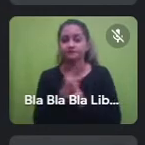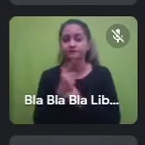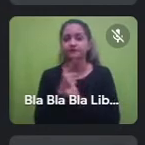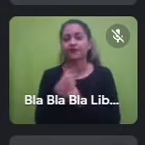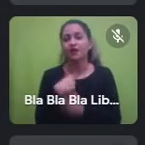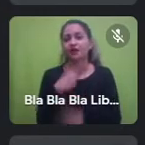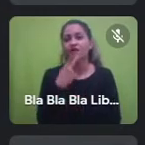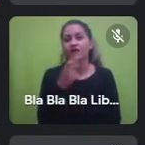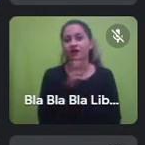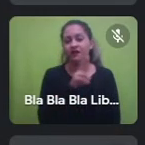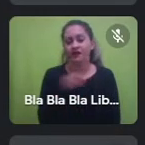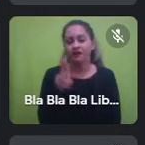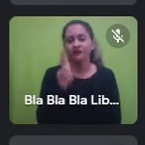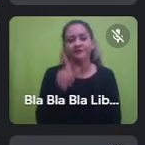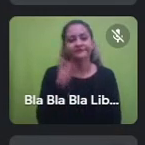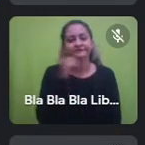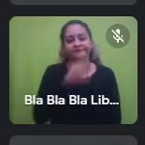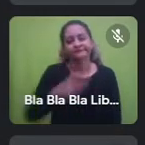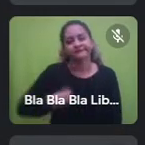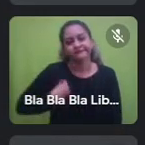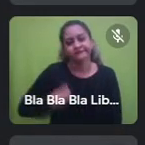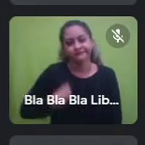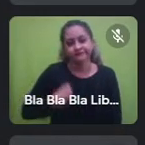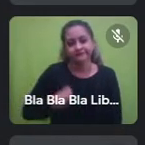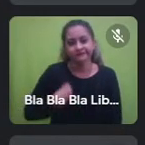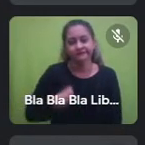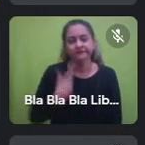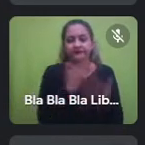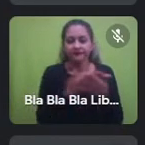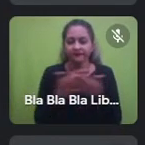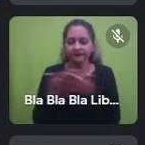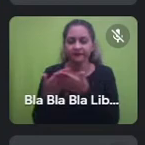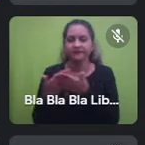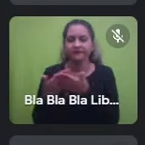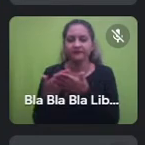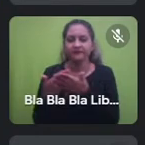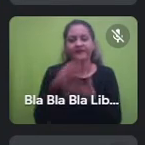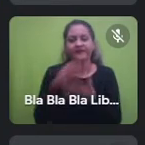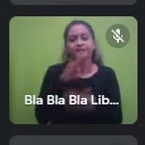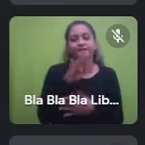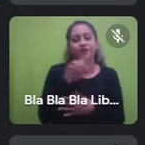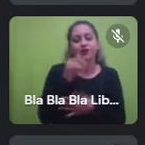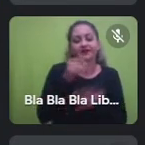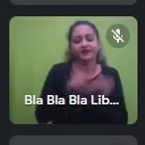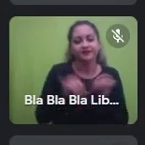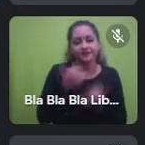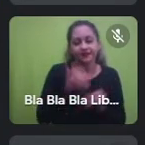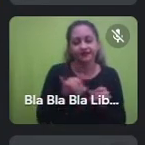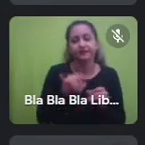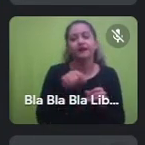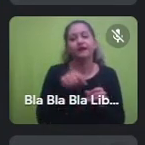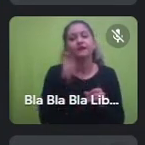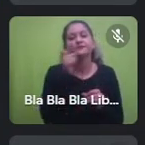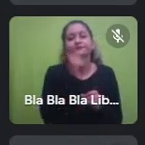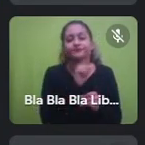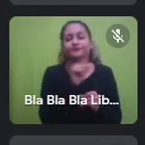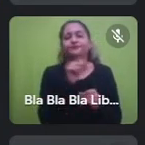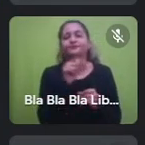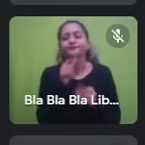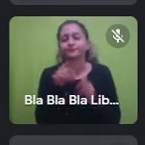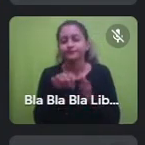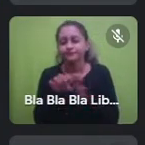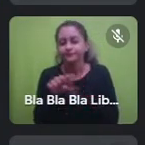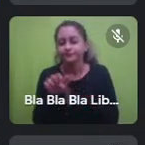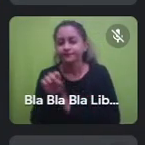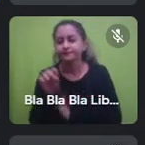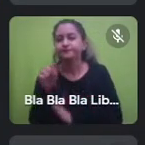de sobreviventes, você estudar morfologia, bioquímica, e dessa bioquímica você vai explorar